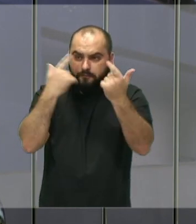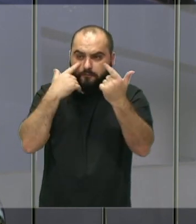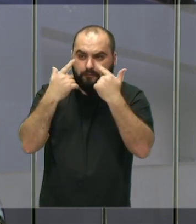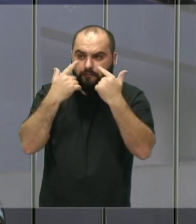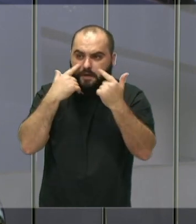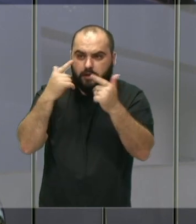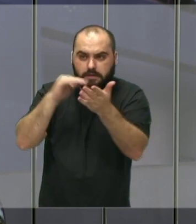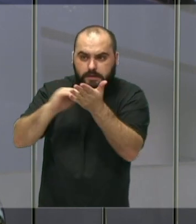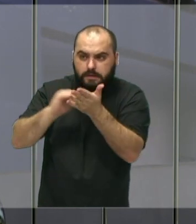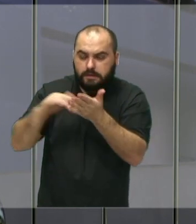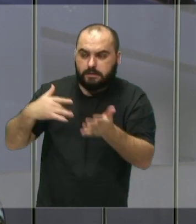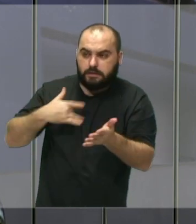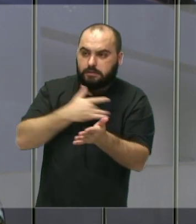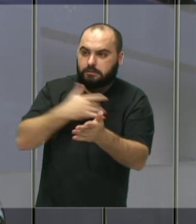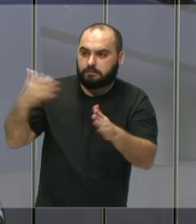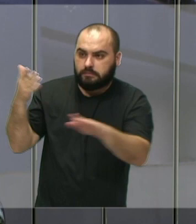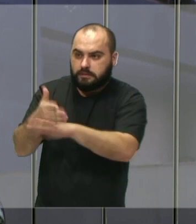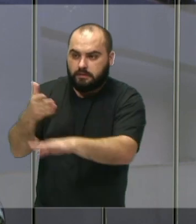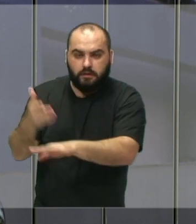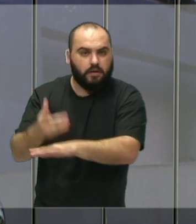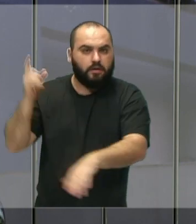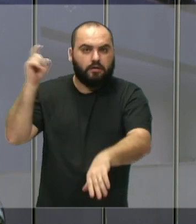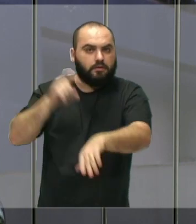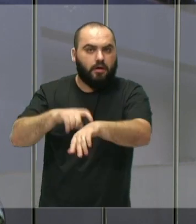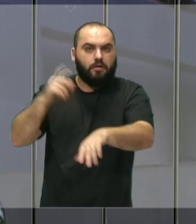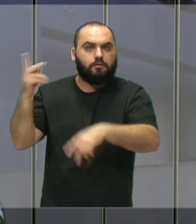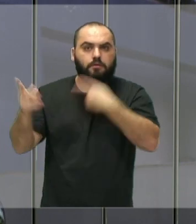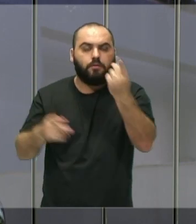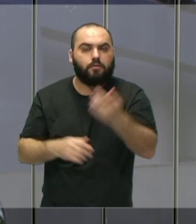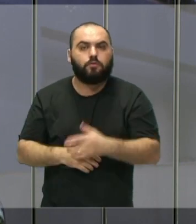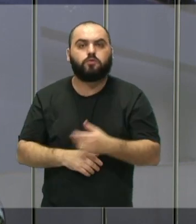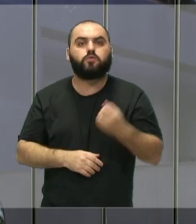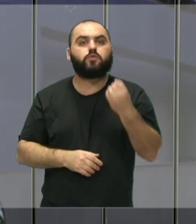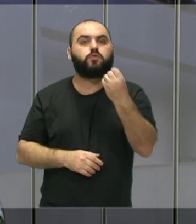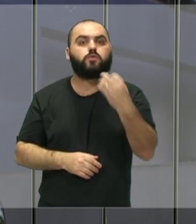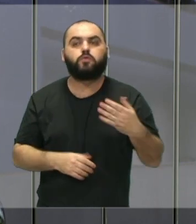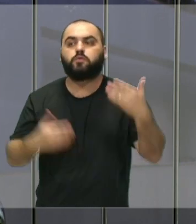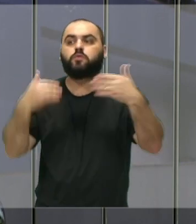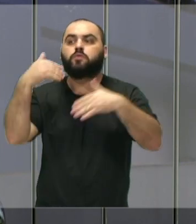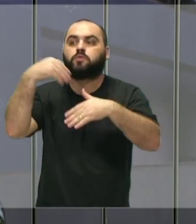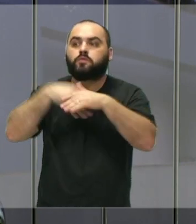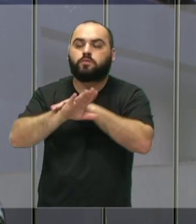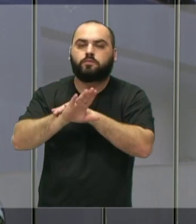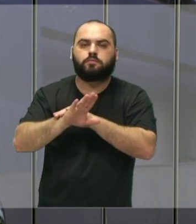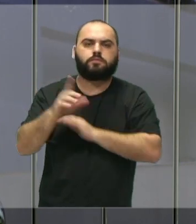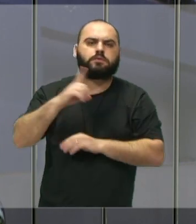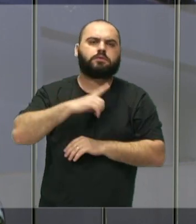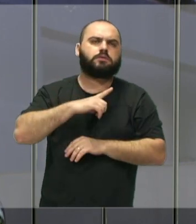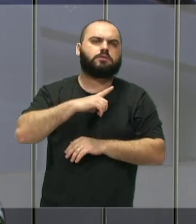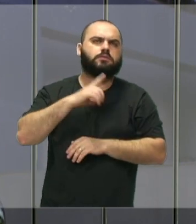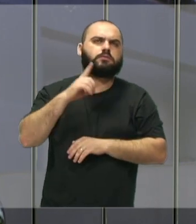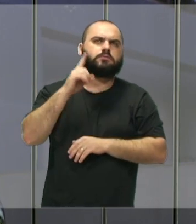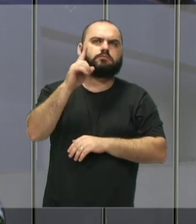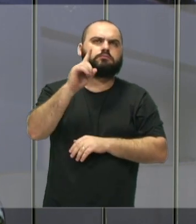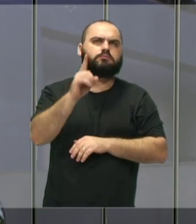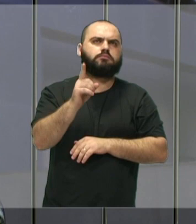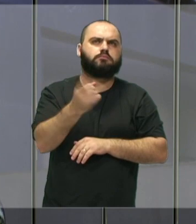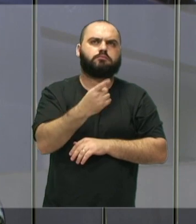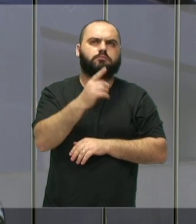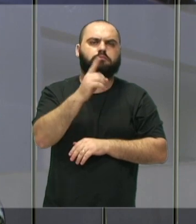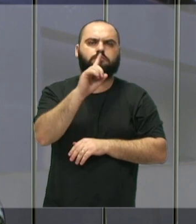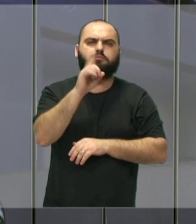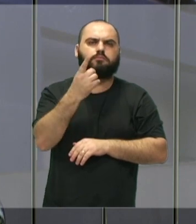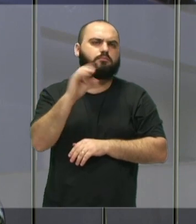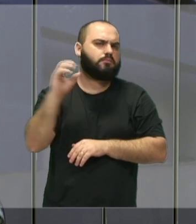Secretaria de Saúde participando, ele na mesma hora falou, quantos a gente tem em estoque? Na ocasião, tinham 1.000 implanons,